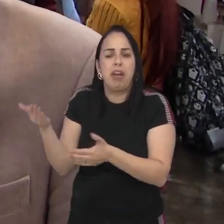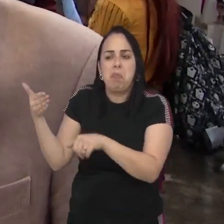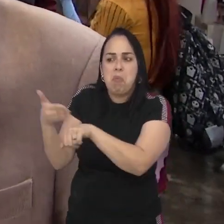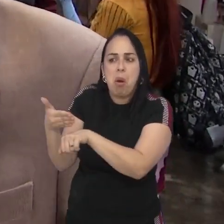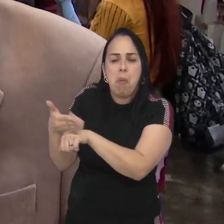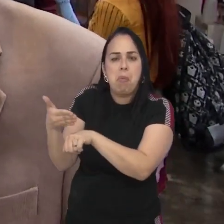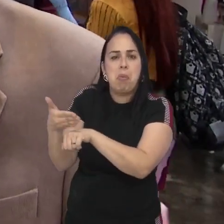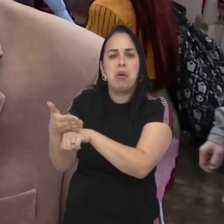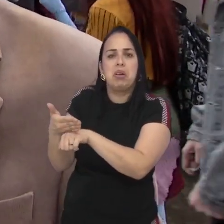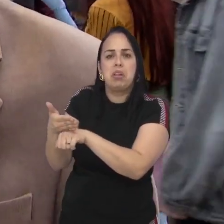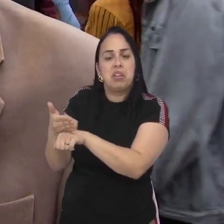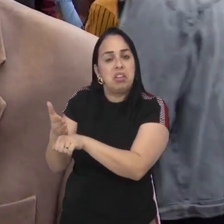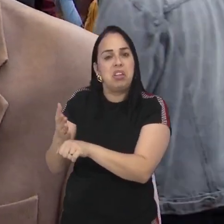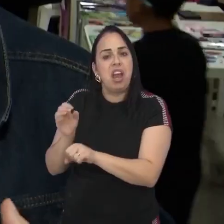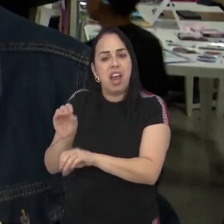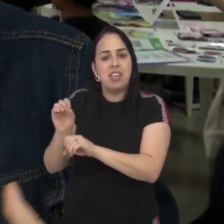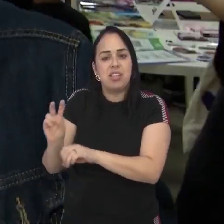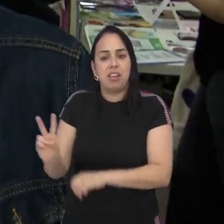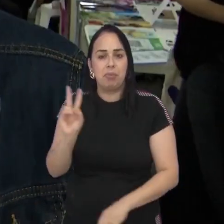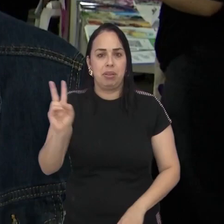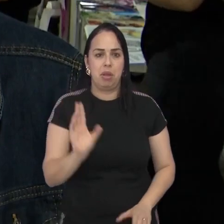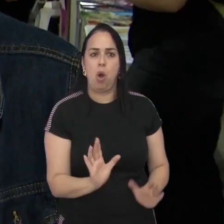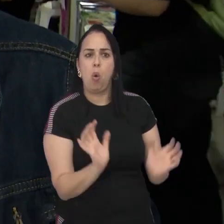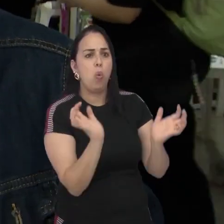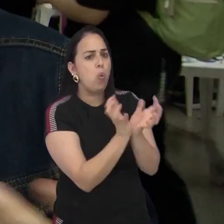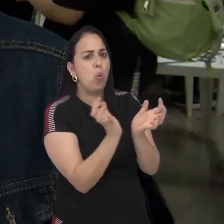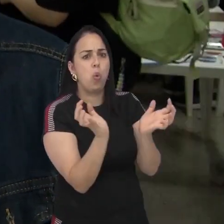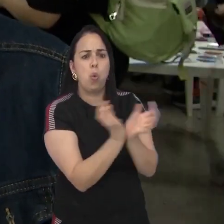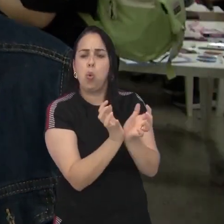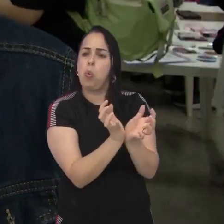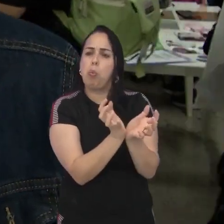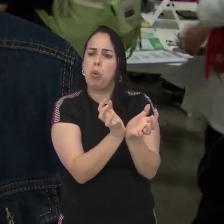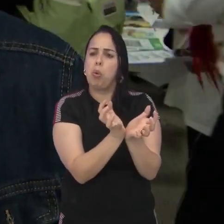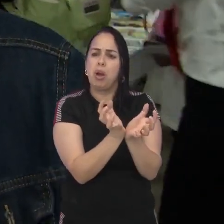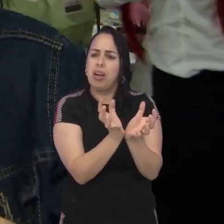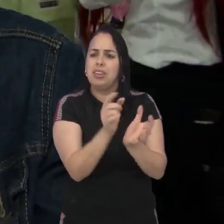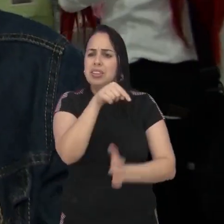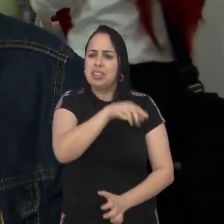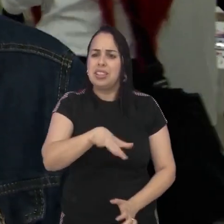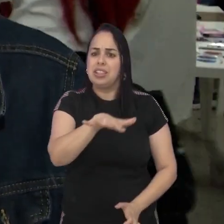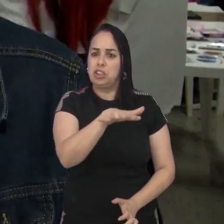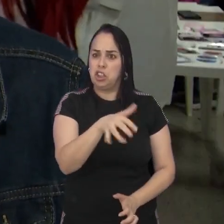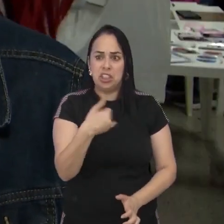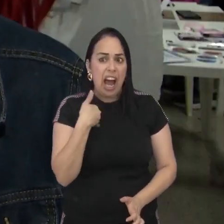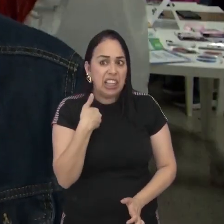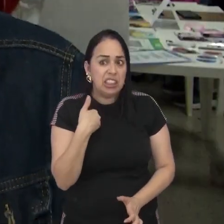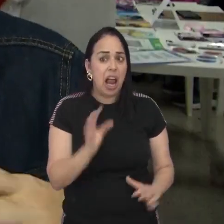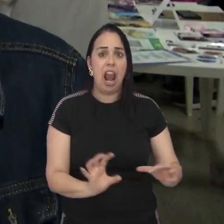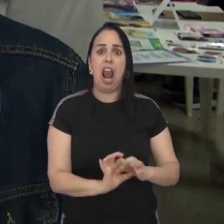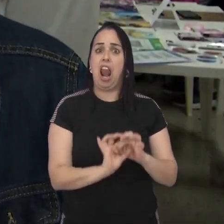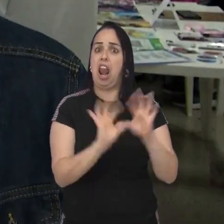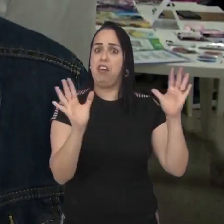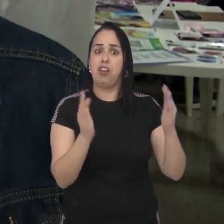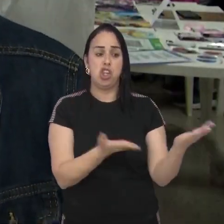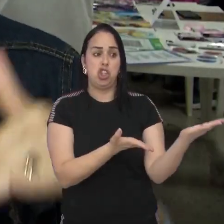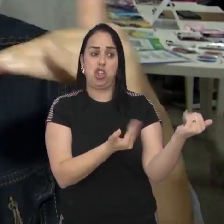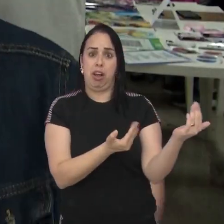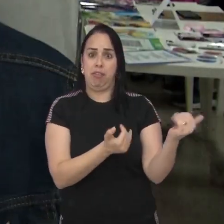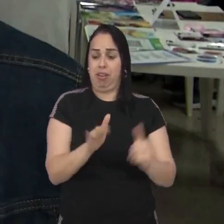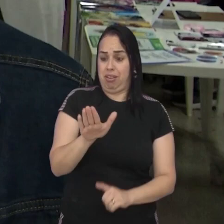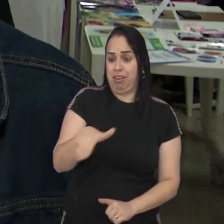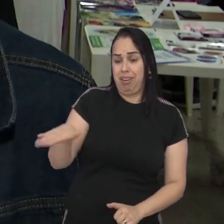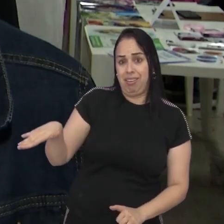evento que agrega valores, né? É uma turma, é um grupo e de várias idades, viu? Tem muitos jovens, mas